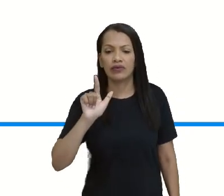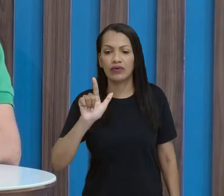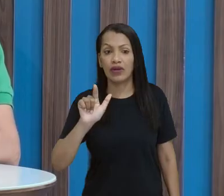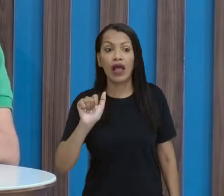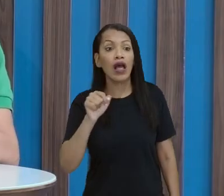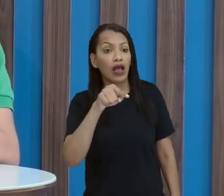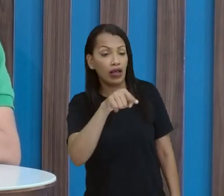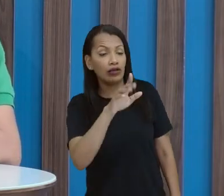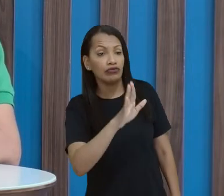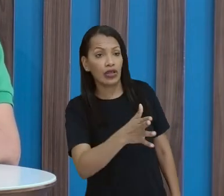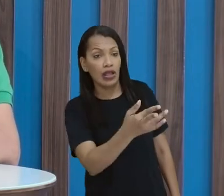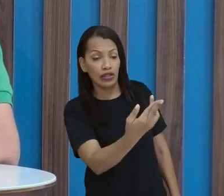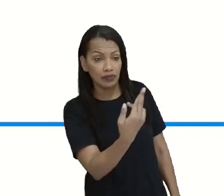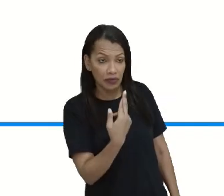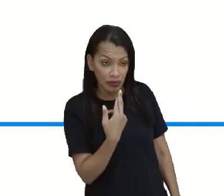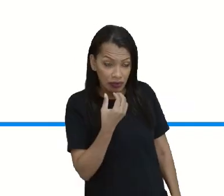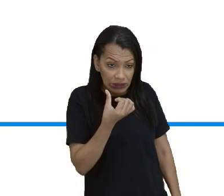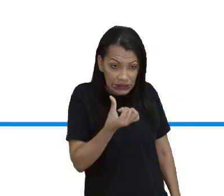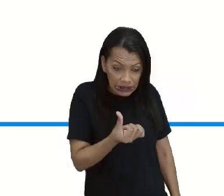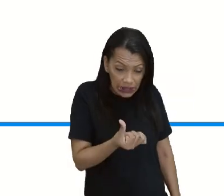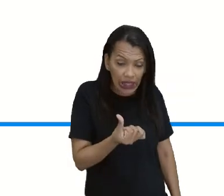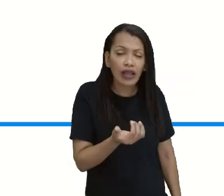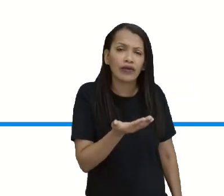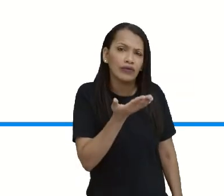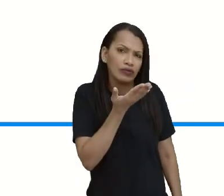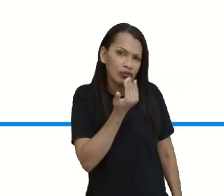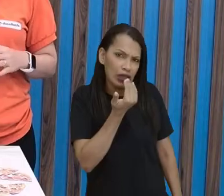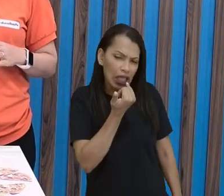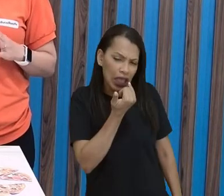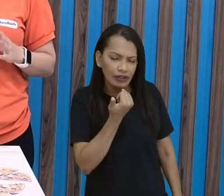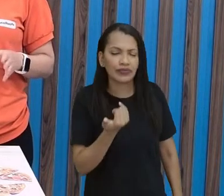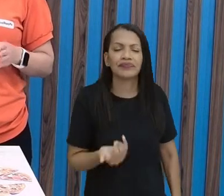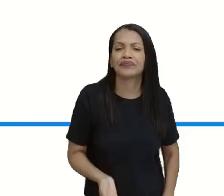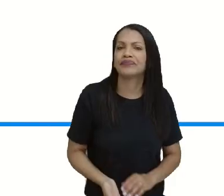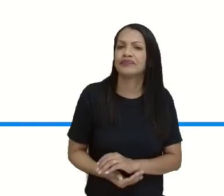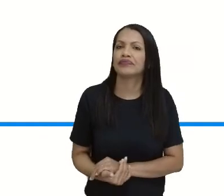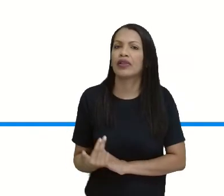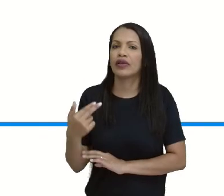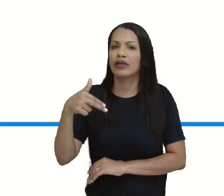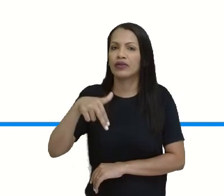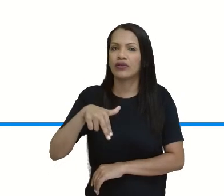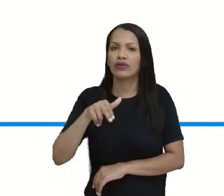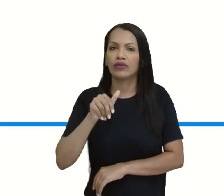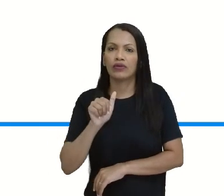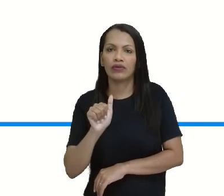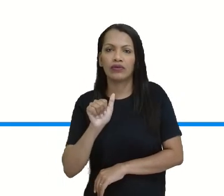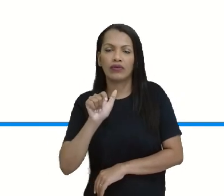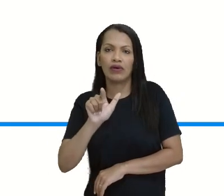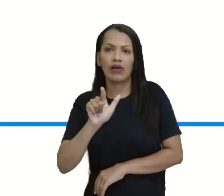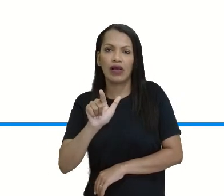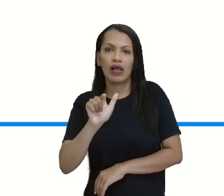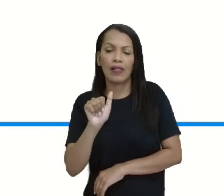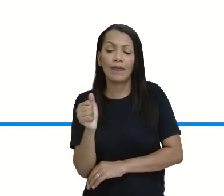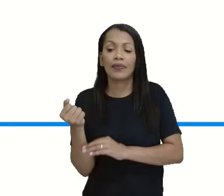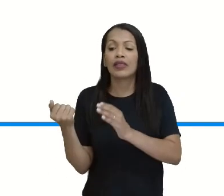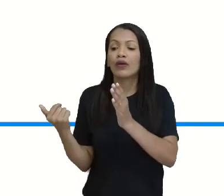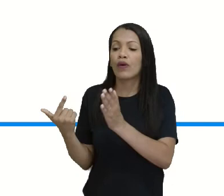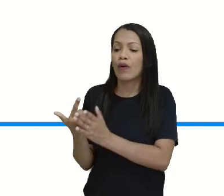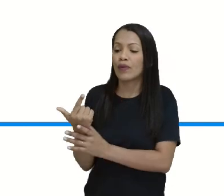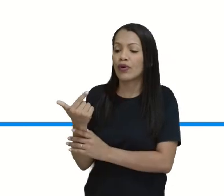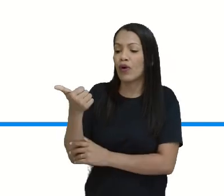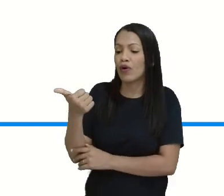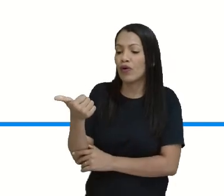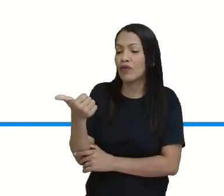aqui, viu? 6 quadradinhos cada uma come. Isso mesmo. Noala comprou 20 laranjas e usou